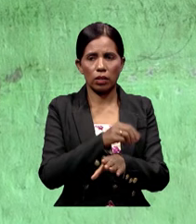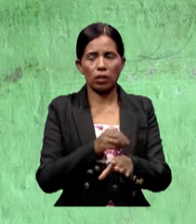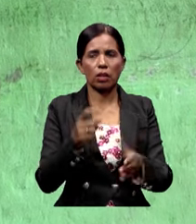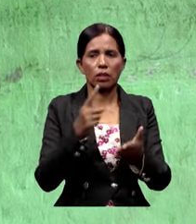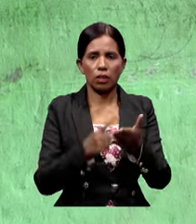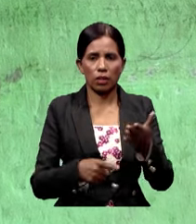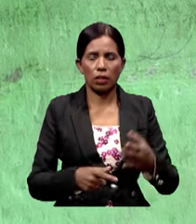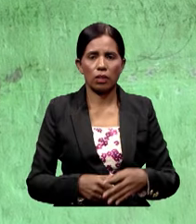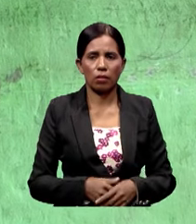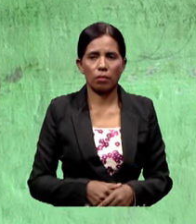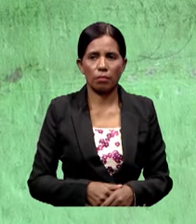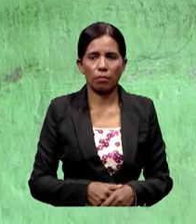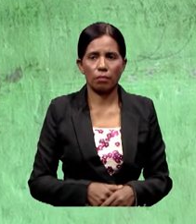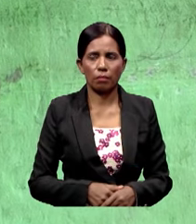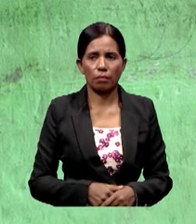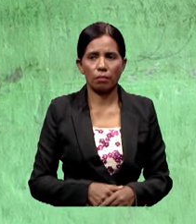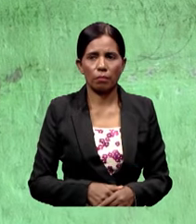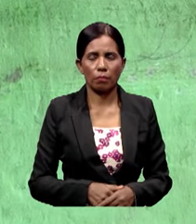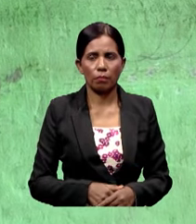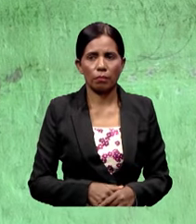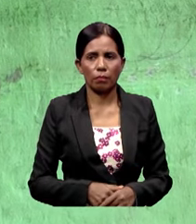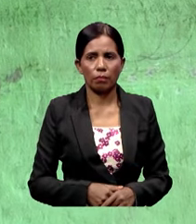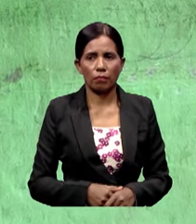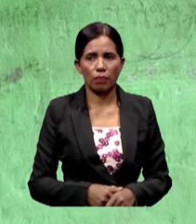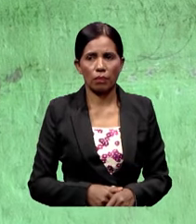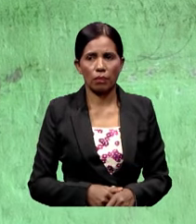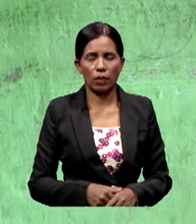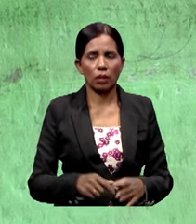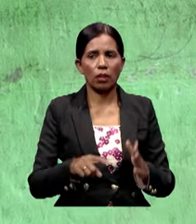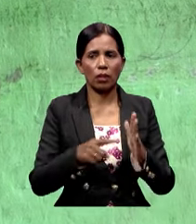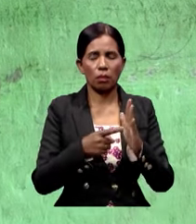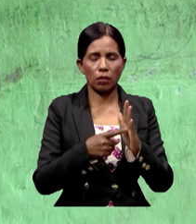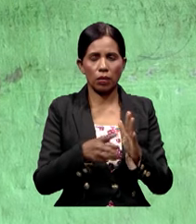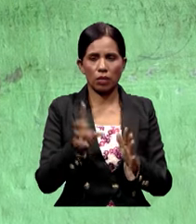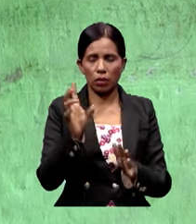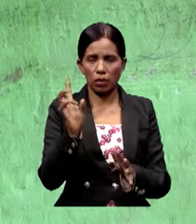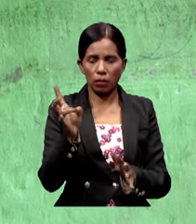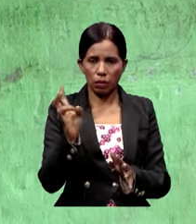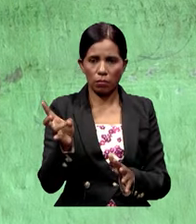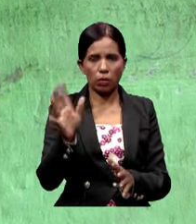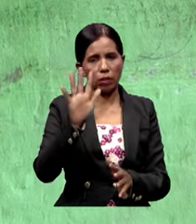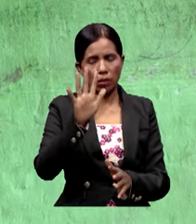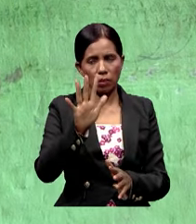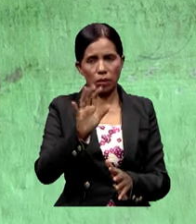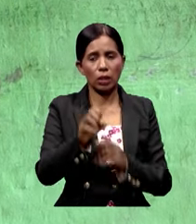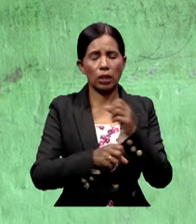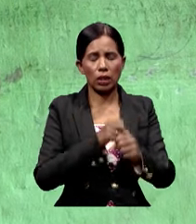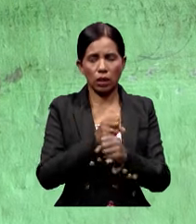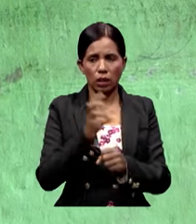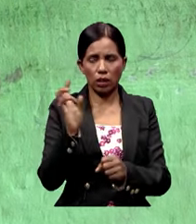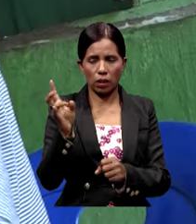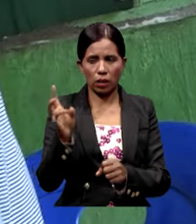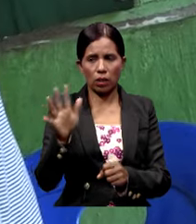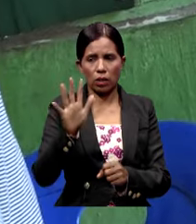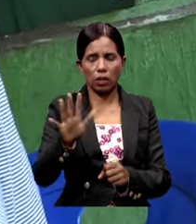sercene 75 mai to 99 mulai usia 75 tahun komandan operasam